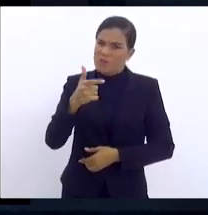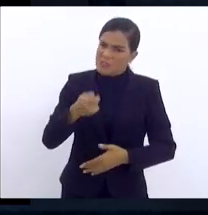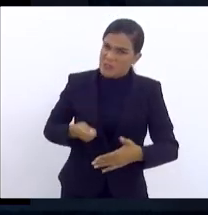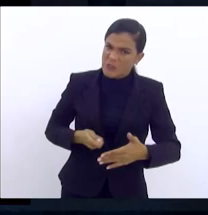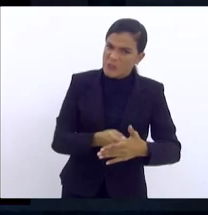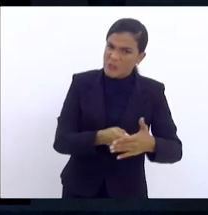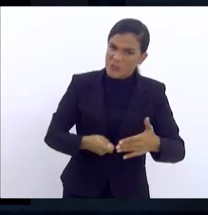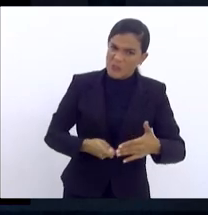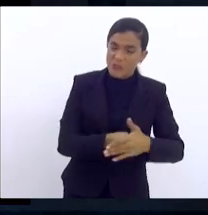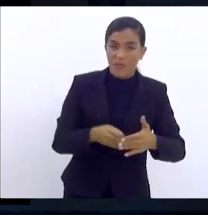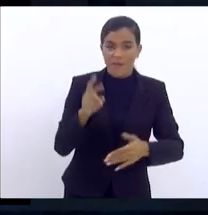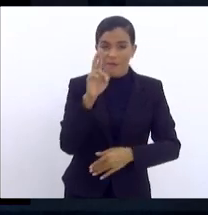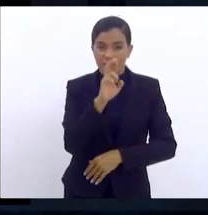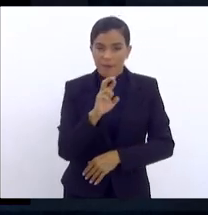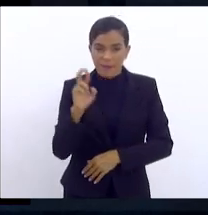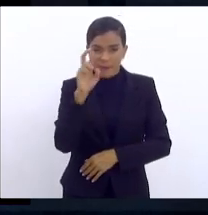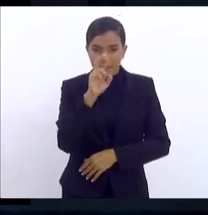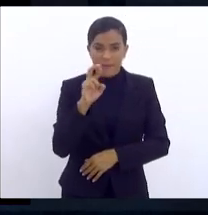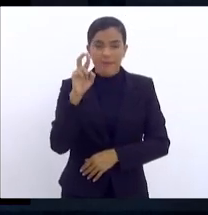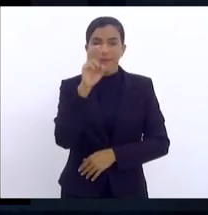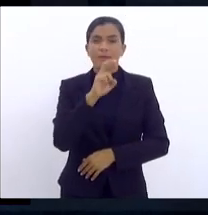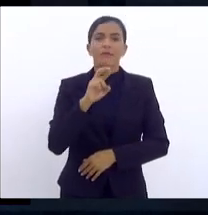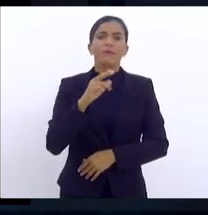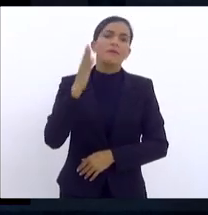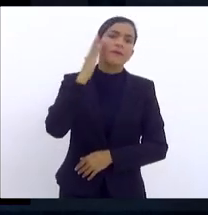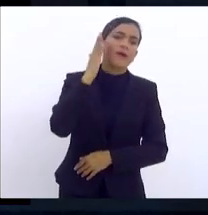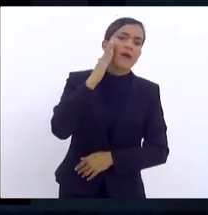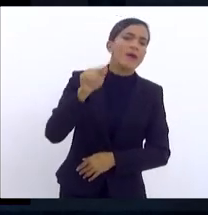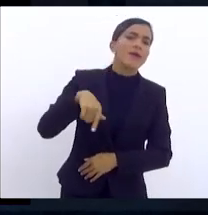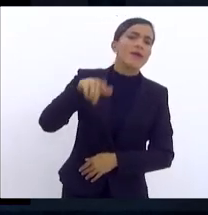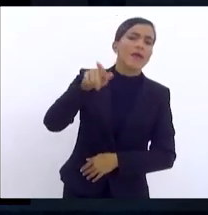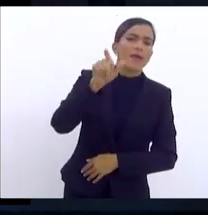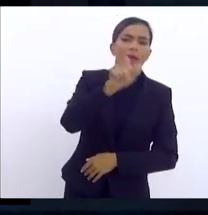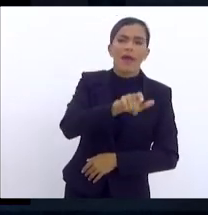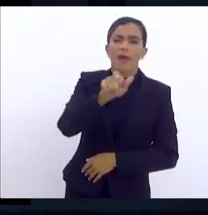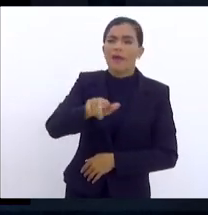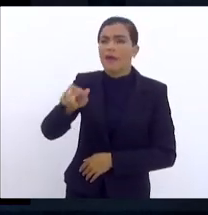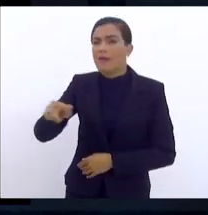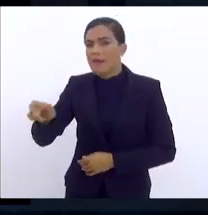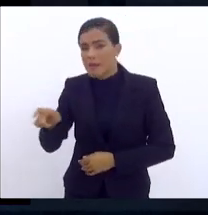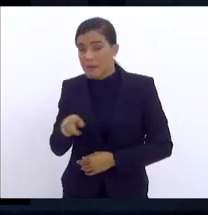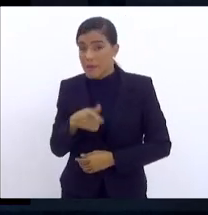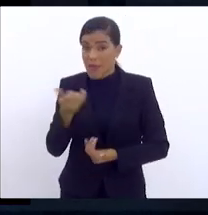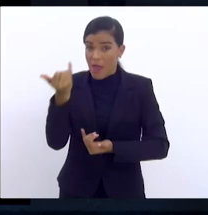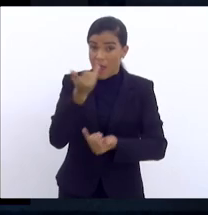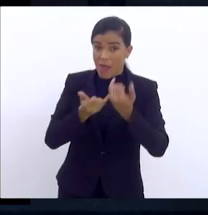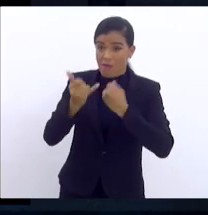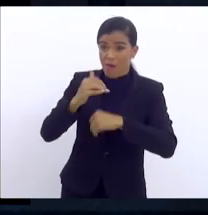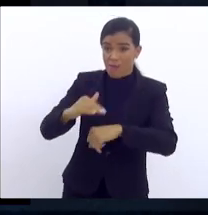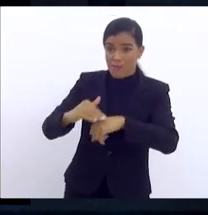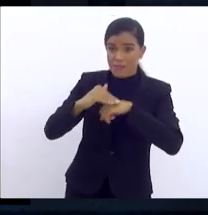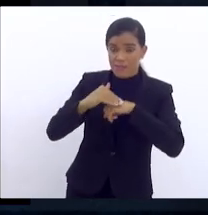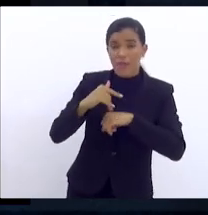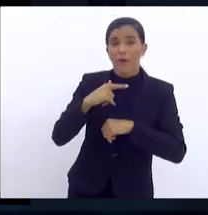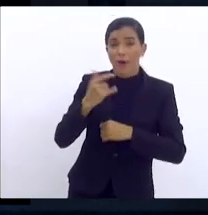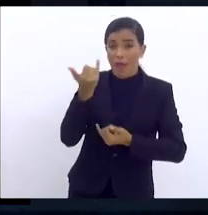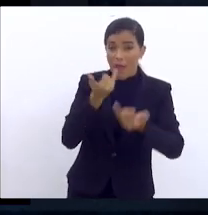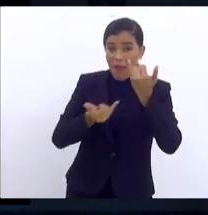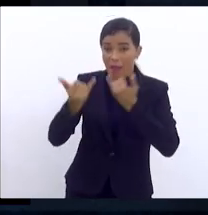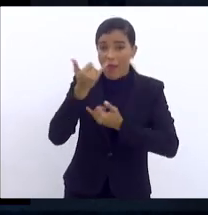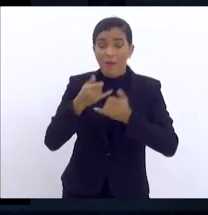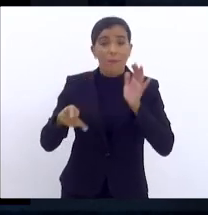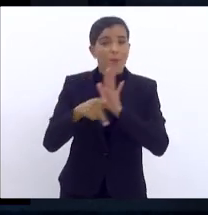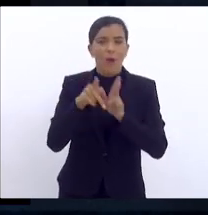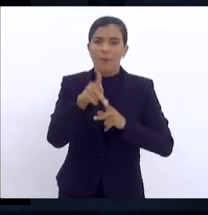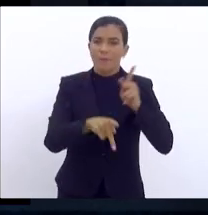na investigação levantando quem são esses garotos as informações que me vem porque aquilo que eu falei as informações vem pela